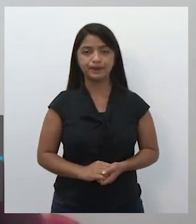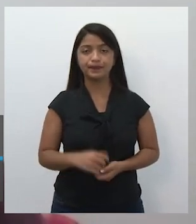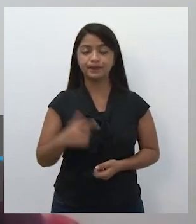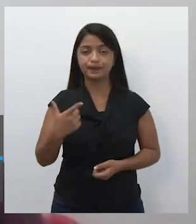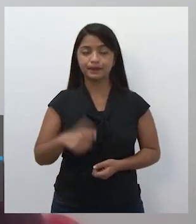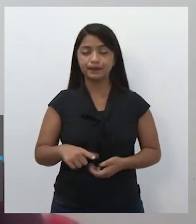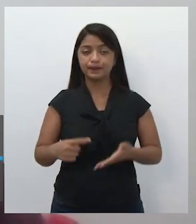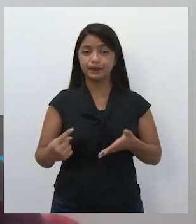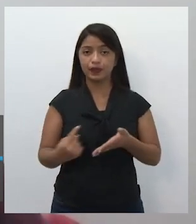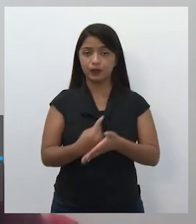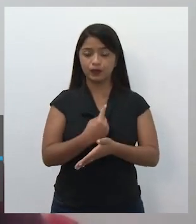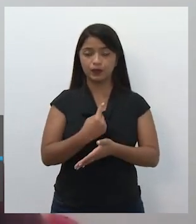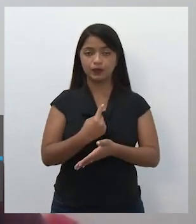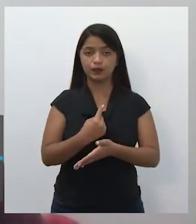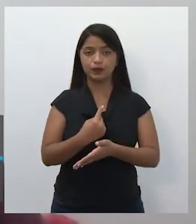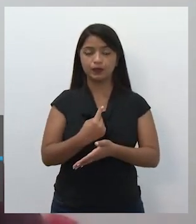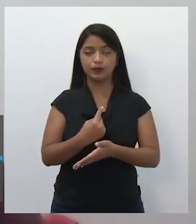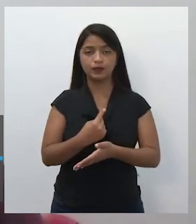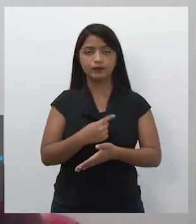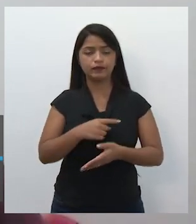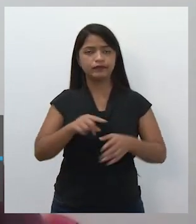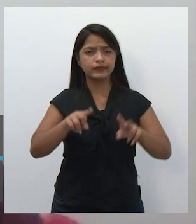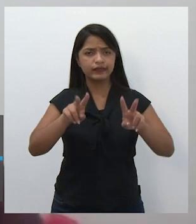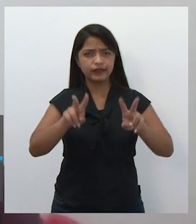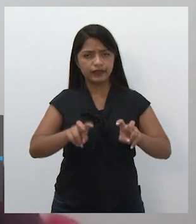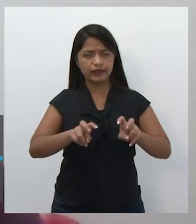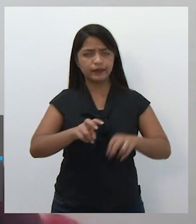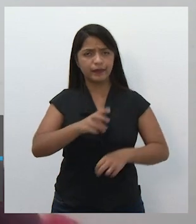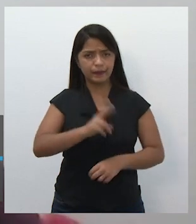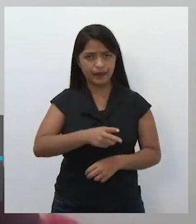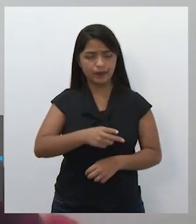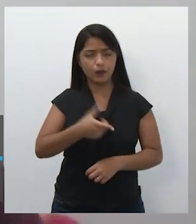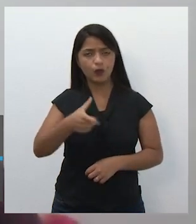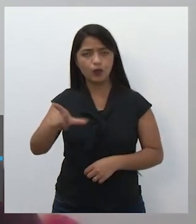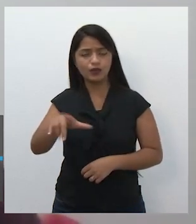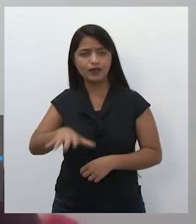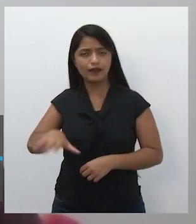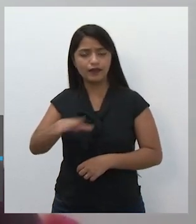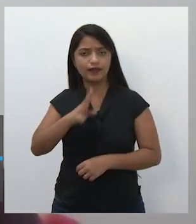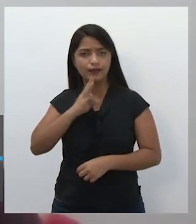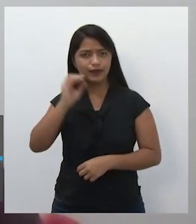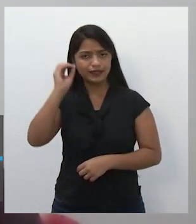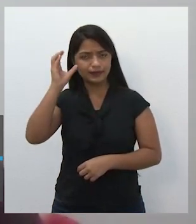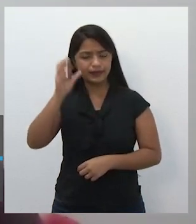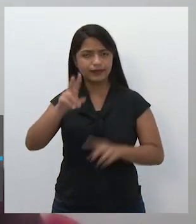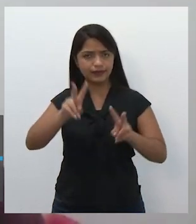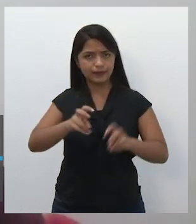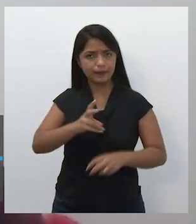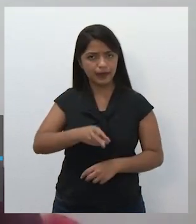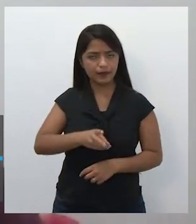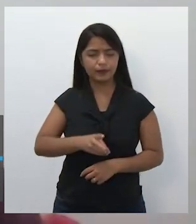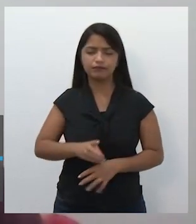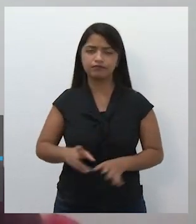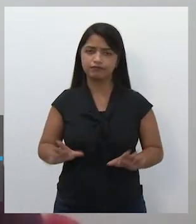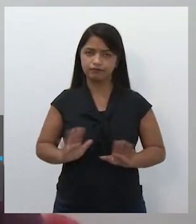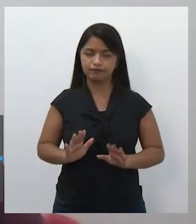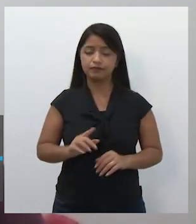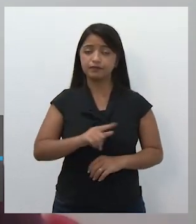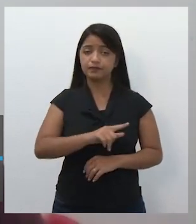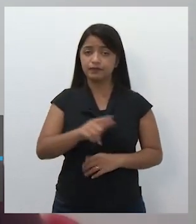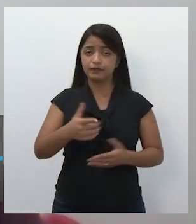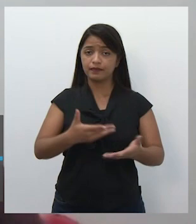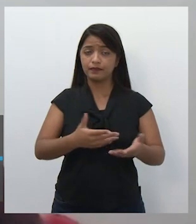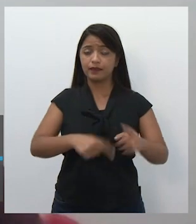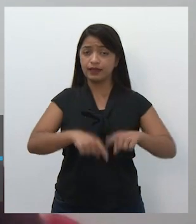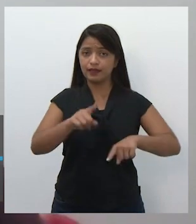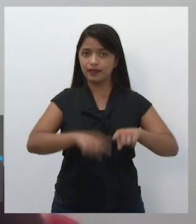A pergunta aqui, o mesmo tema será tratado nas outras áreas do conhecimento? Não necessariamente, mas vocês vão perceber quando receberem o material que existe